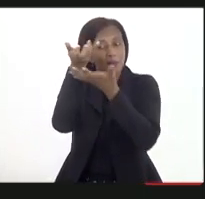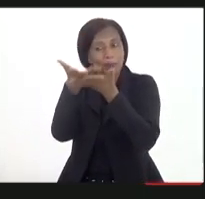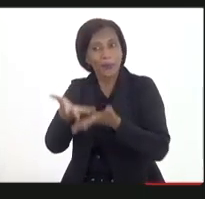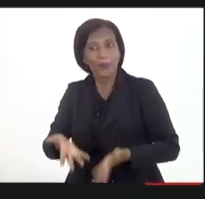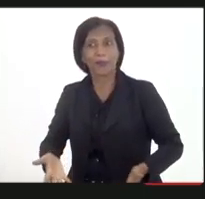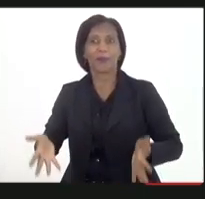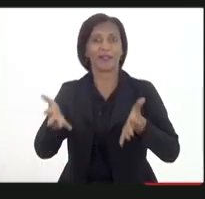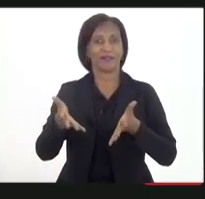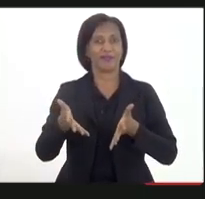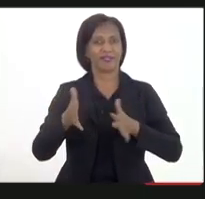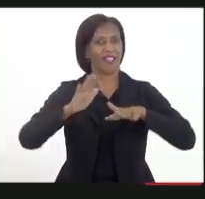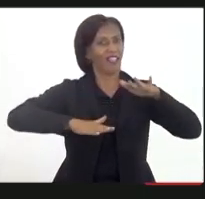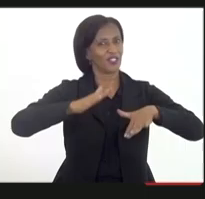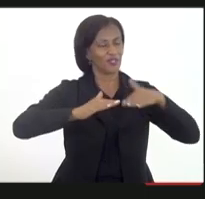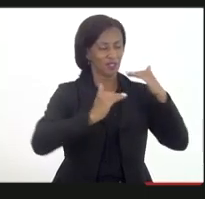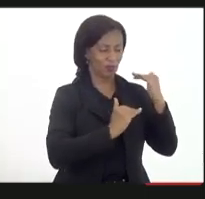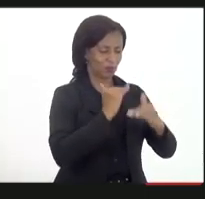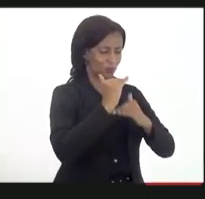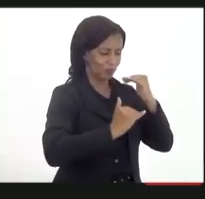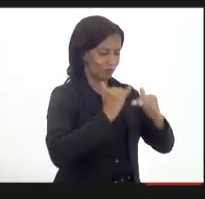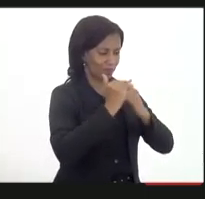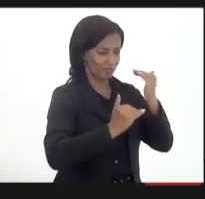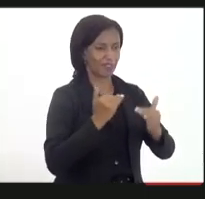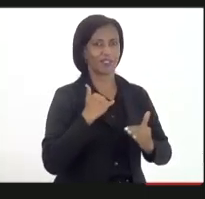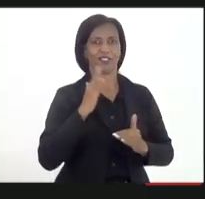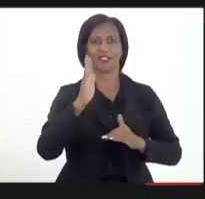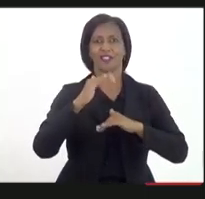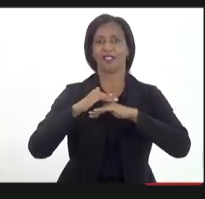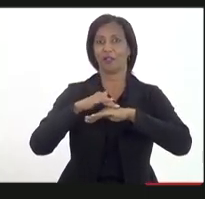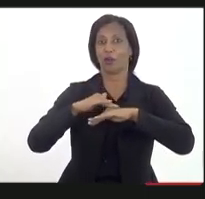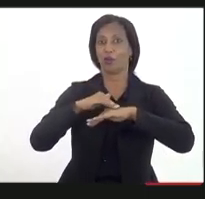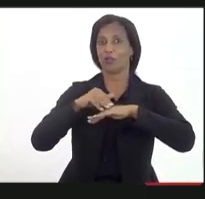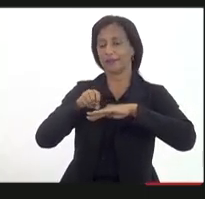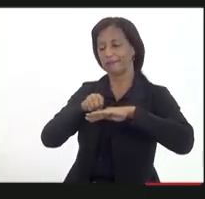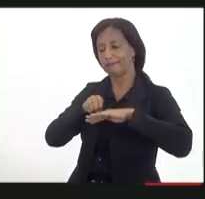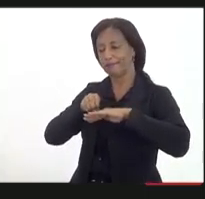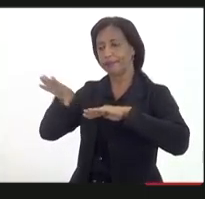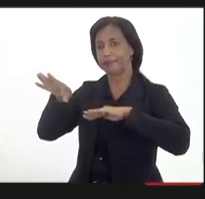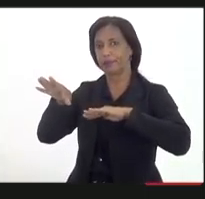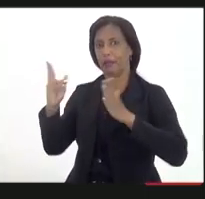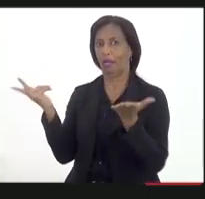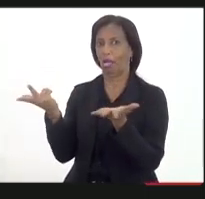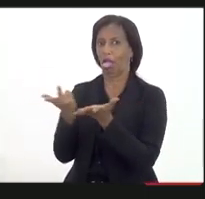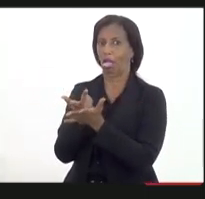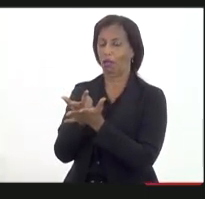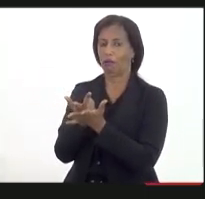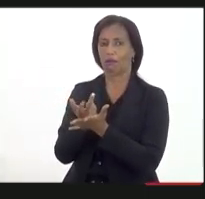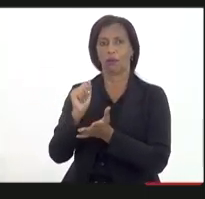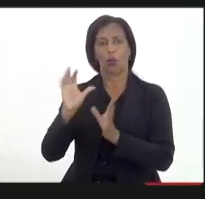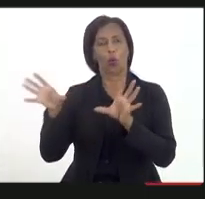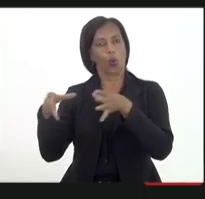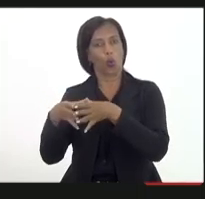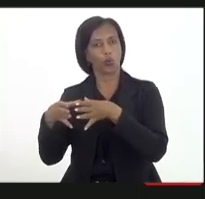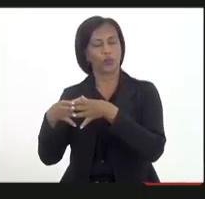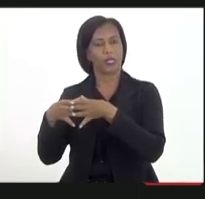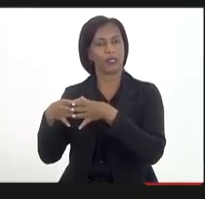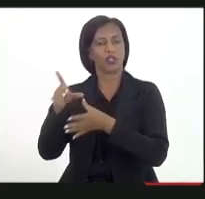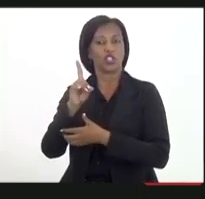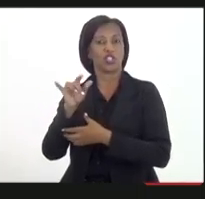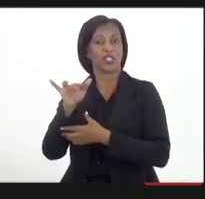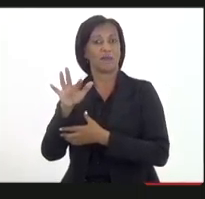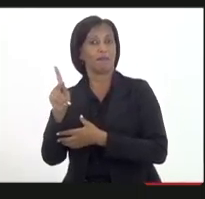muita das vezes num processo que a gente tava comentando aqui de exclusão né E são os nossos conselhos de disciplina ou conselho de justificação